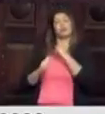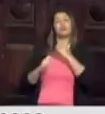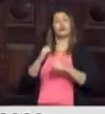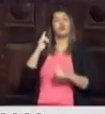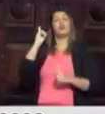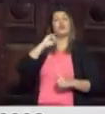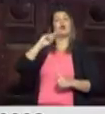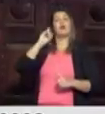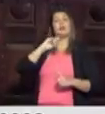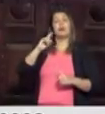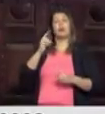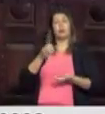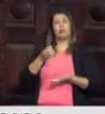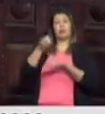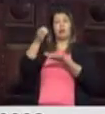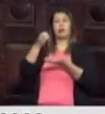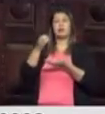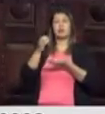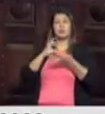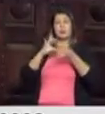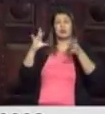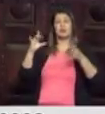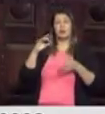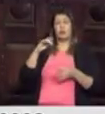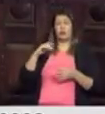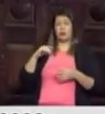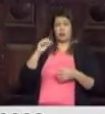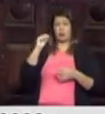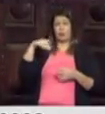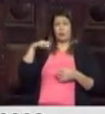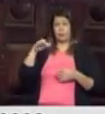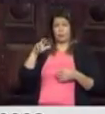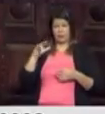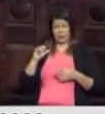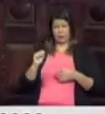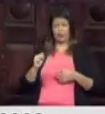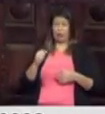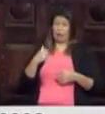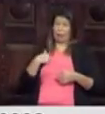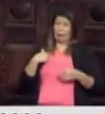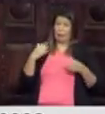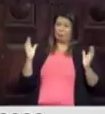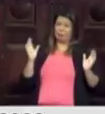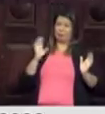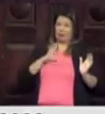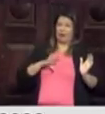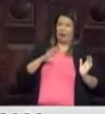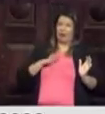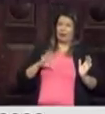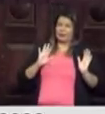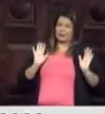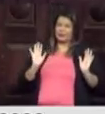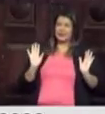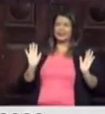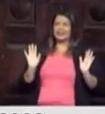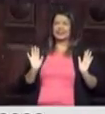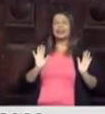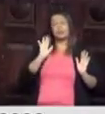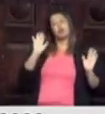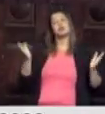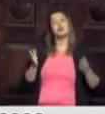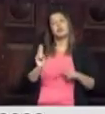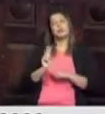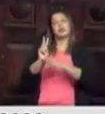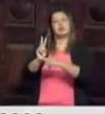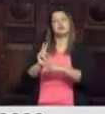na Taça Libertadores da América. Eu estou falando aqui em Flamengo, torço pelo Vasco, mas hoje é o dia do Flamengo, representante do